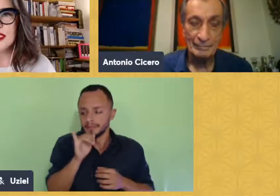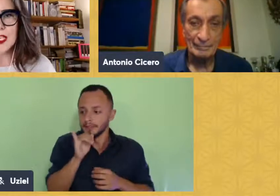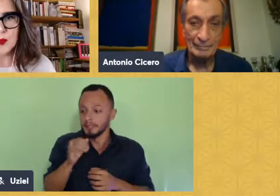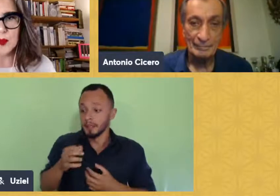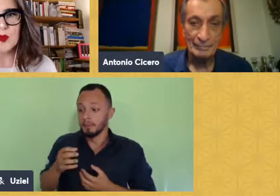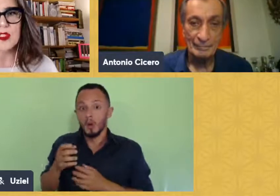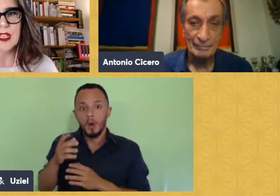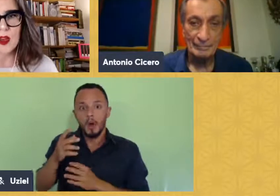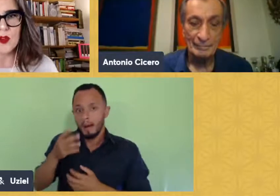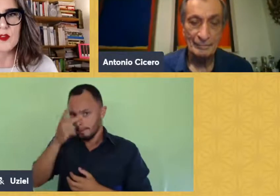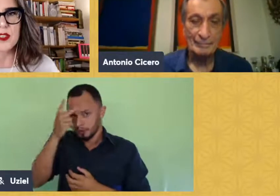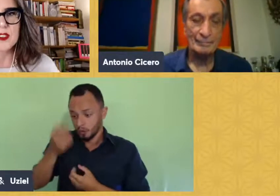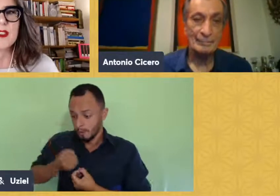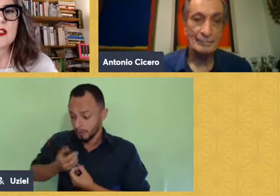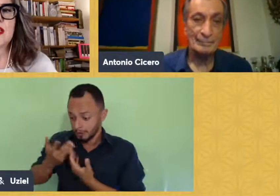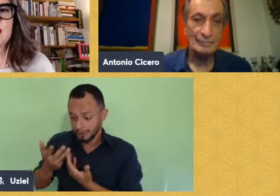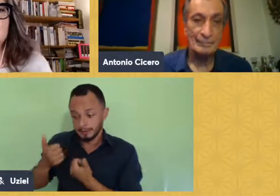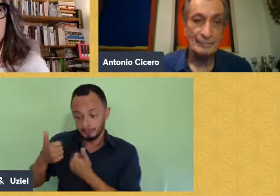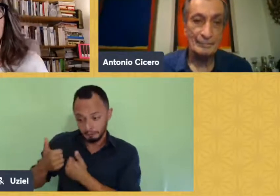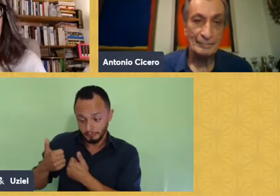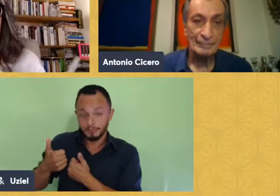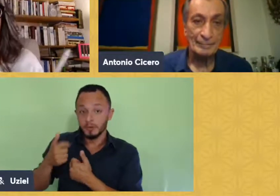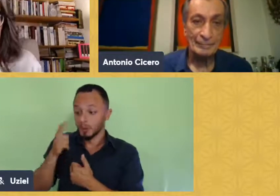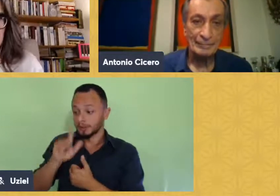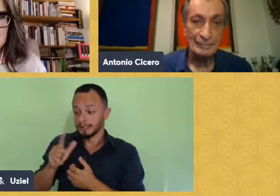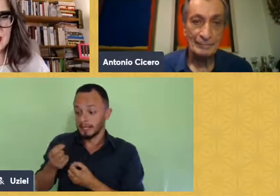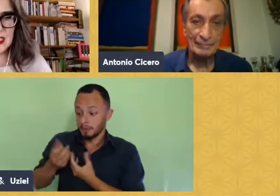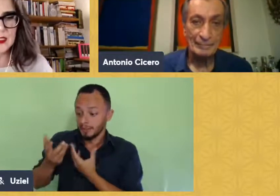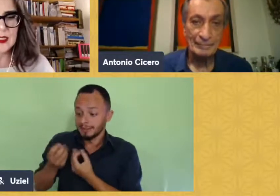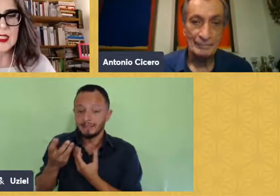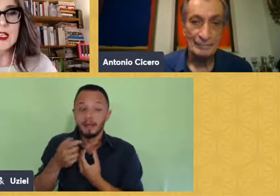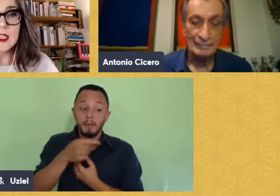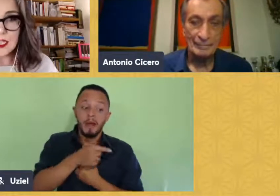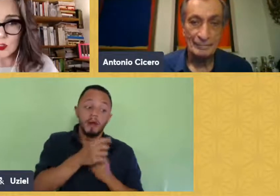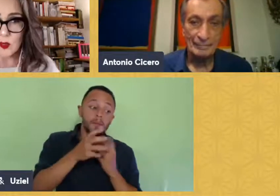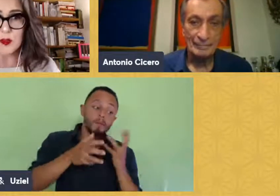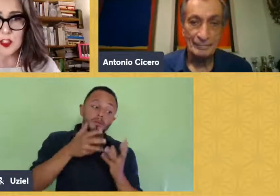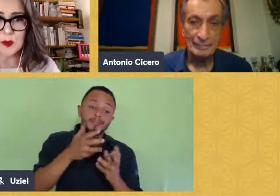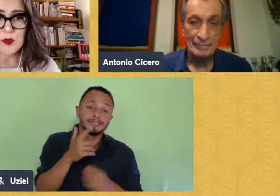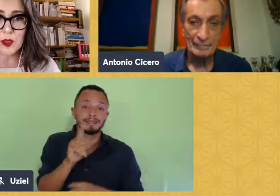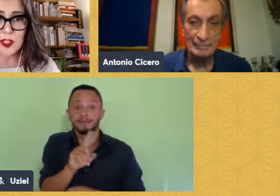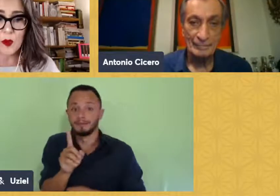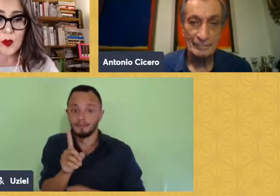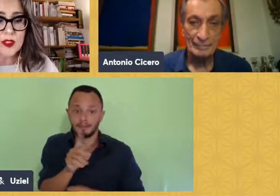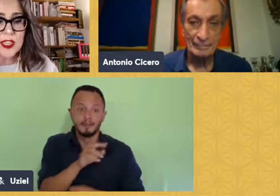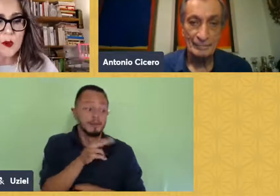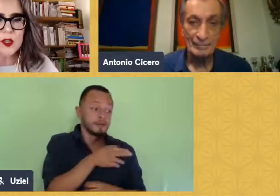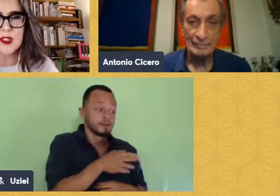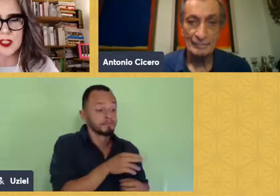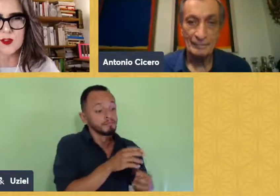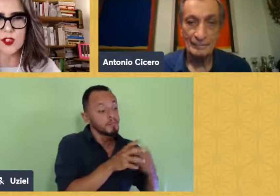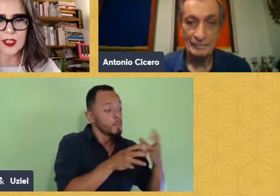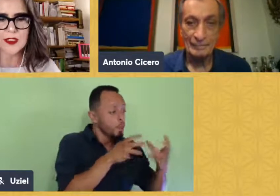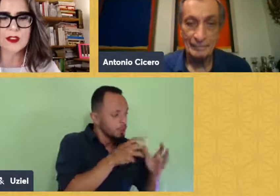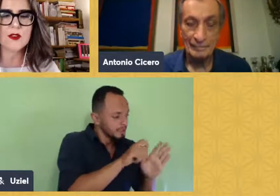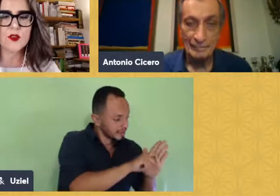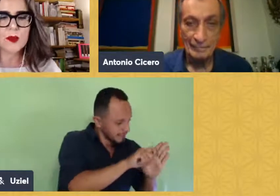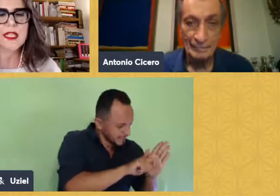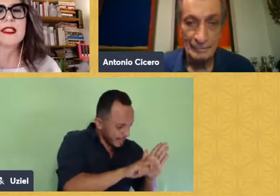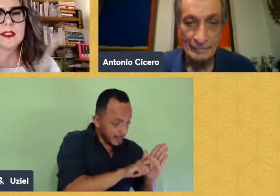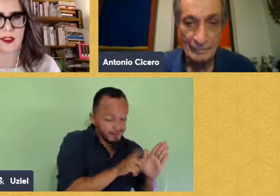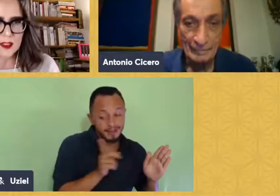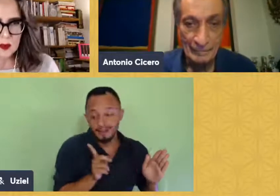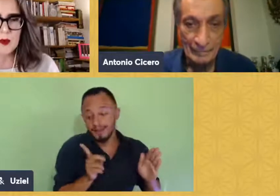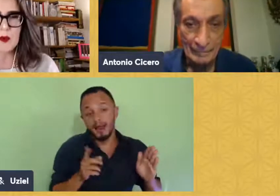forma o tempo musical influencia na criação da poesia letra, e aí eu já aproveito para te perguntar como é o seu processo de criação